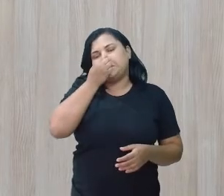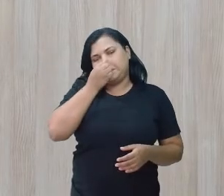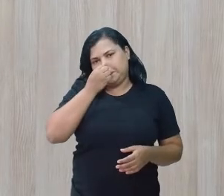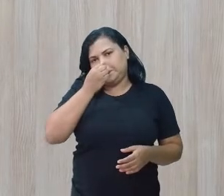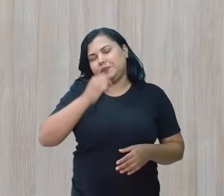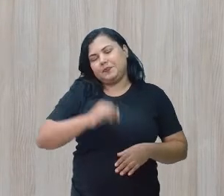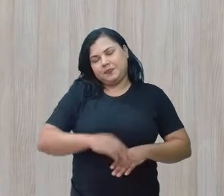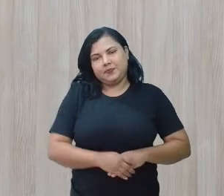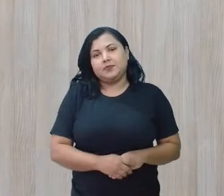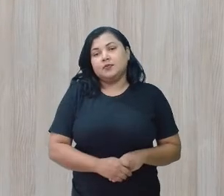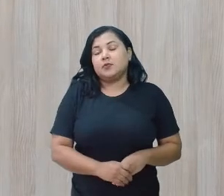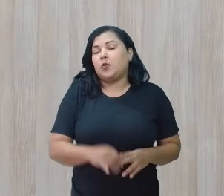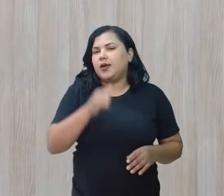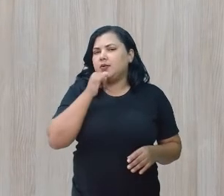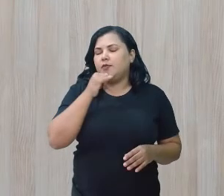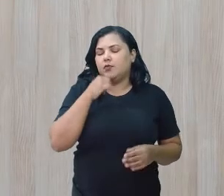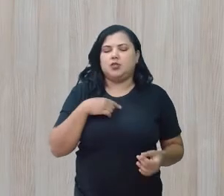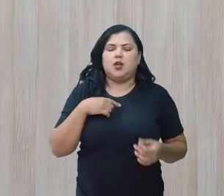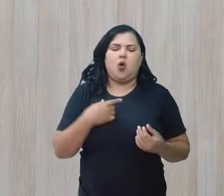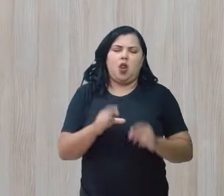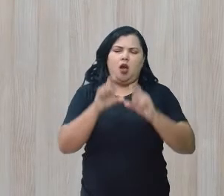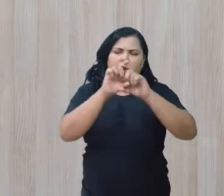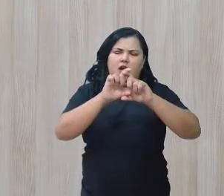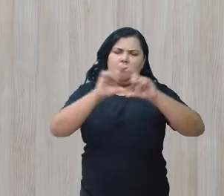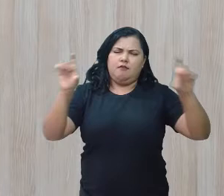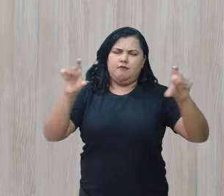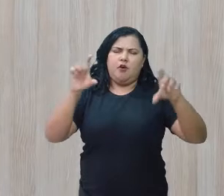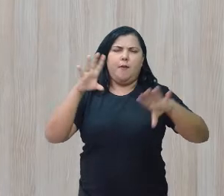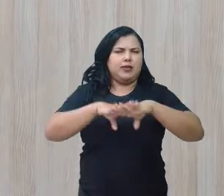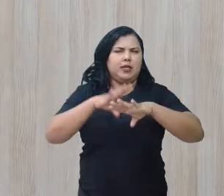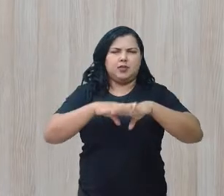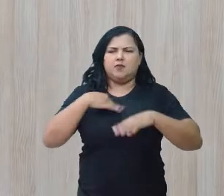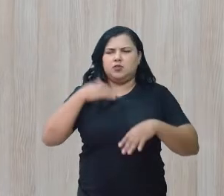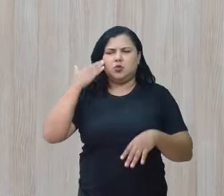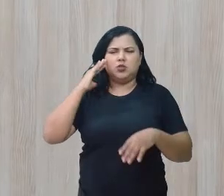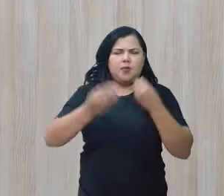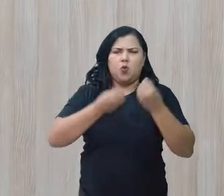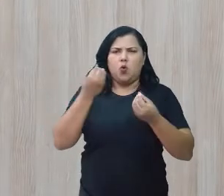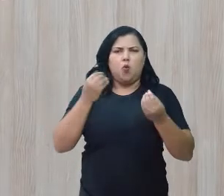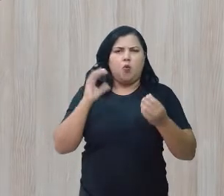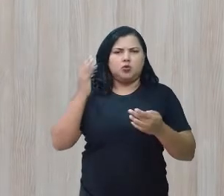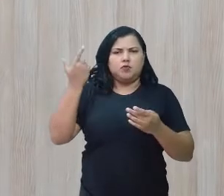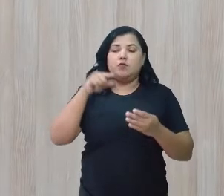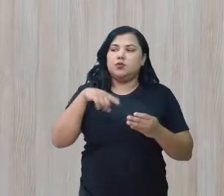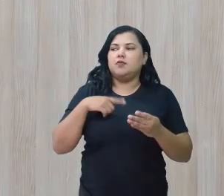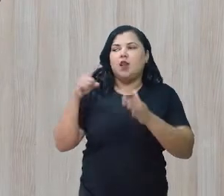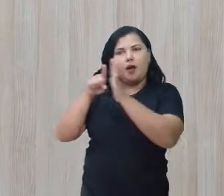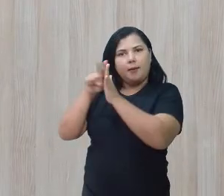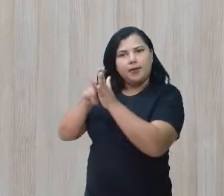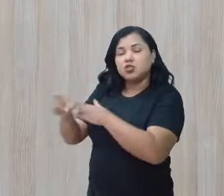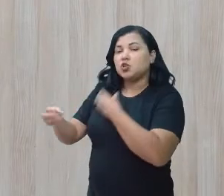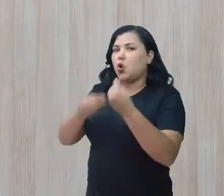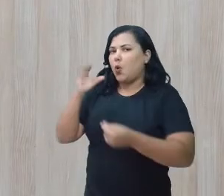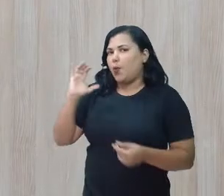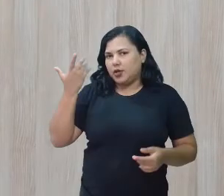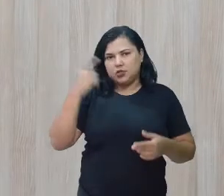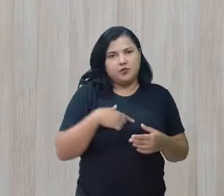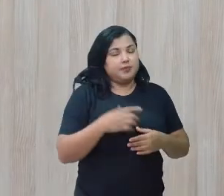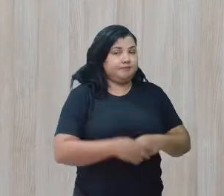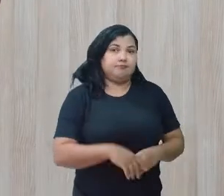você vê uma fórmula de matemática e você não sabe como resolver, você vai lá e pesquisa o método de fazer. Para a